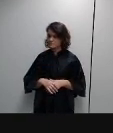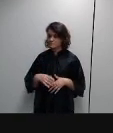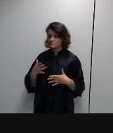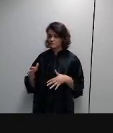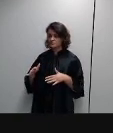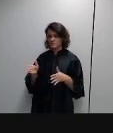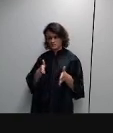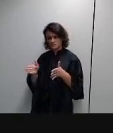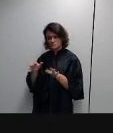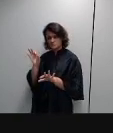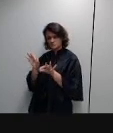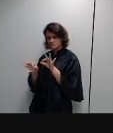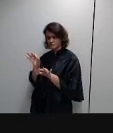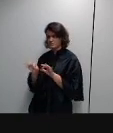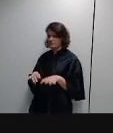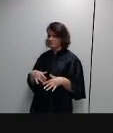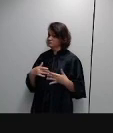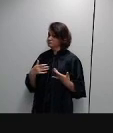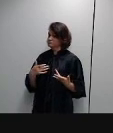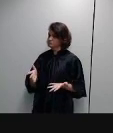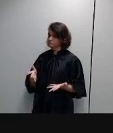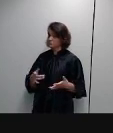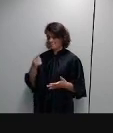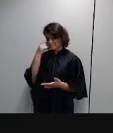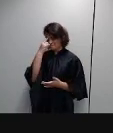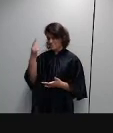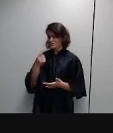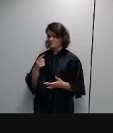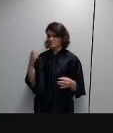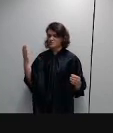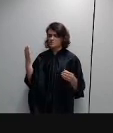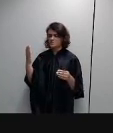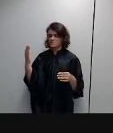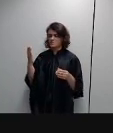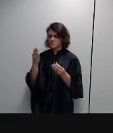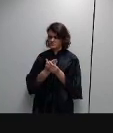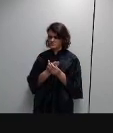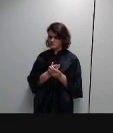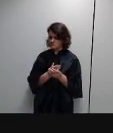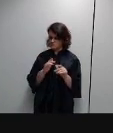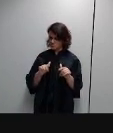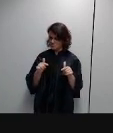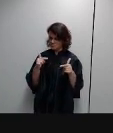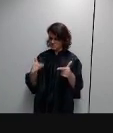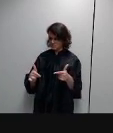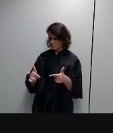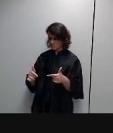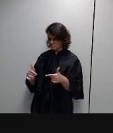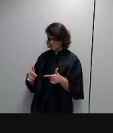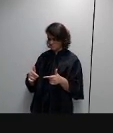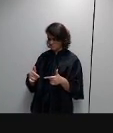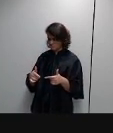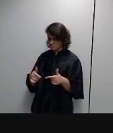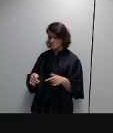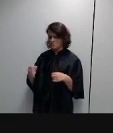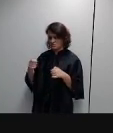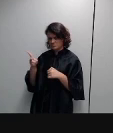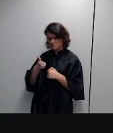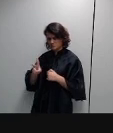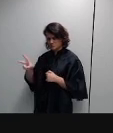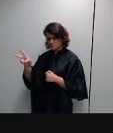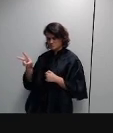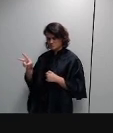e ter o peso EA o processo execução EA saúde Max a correspondente devem ser